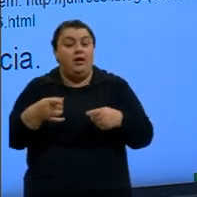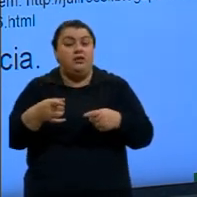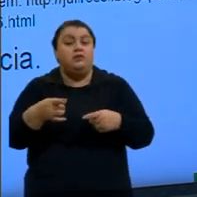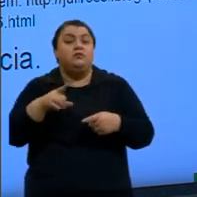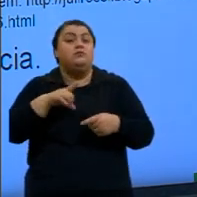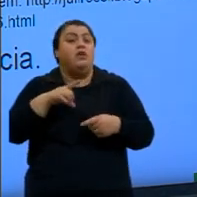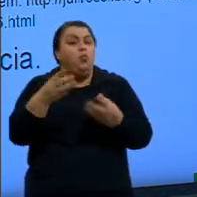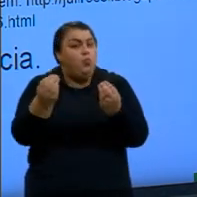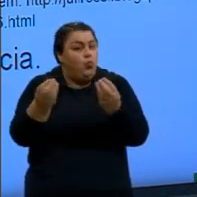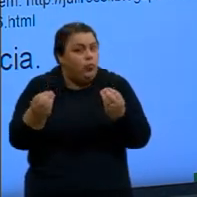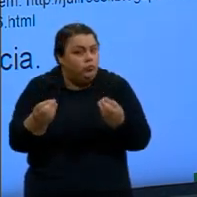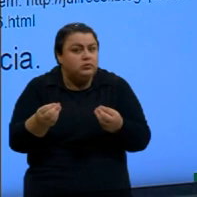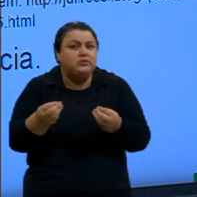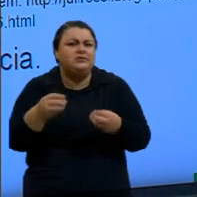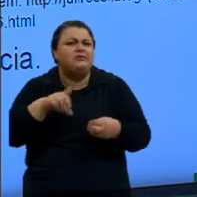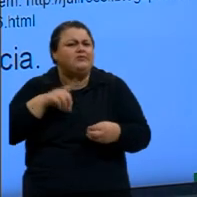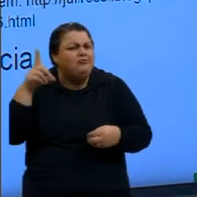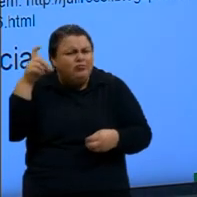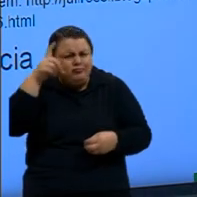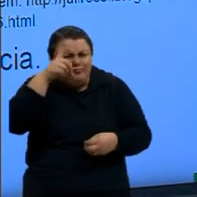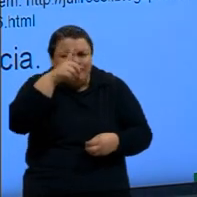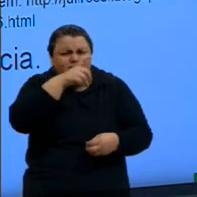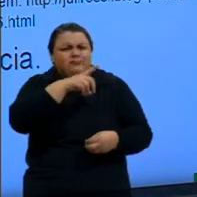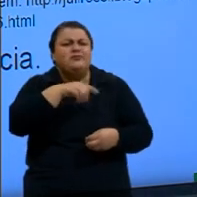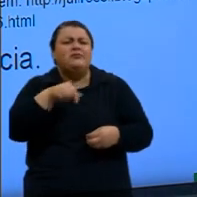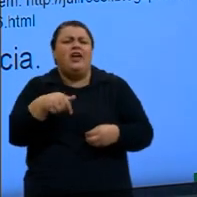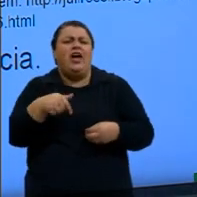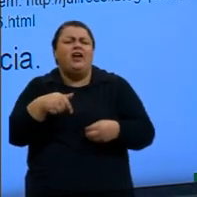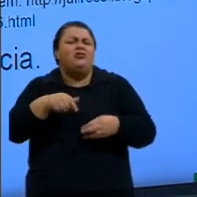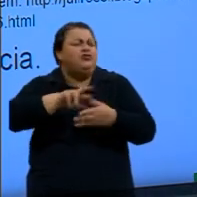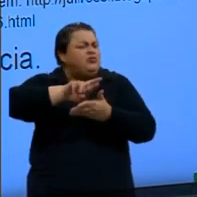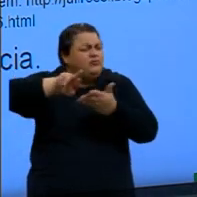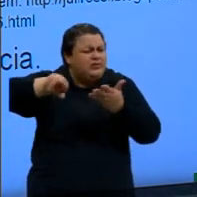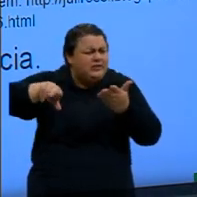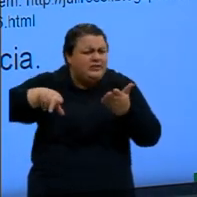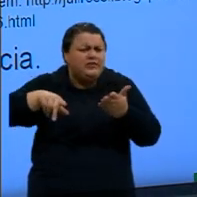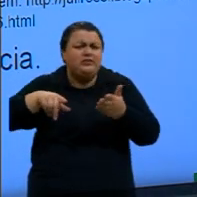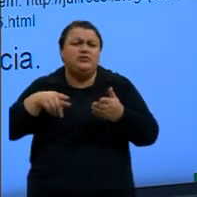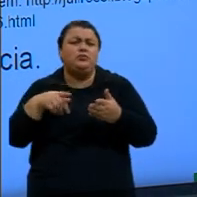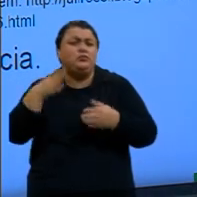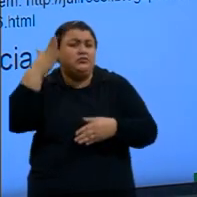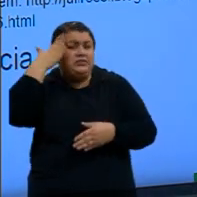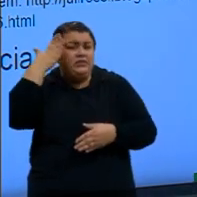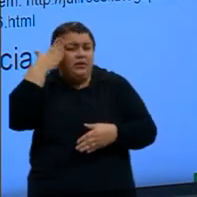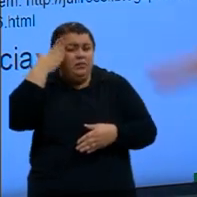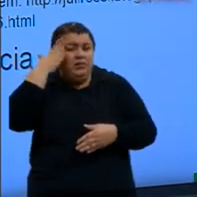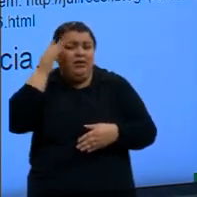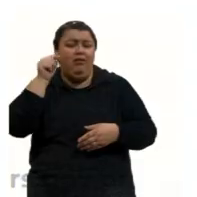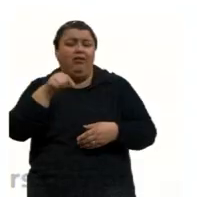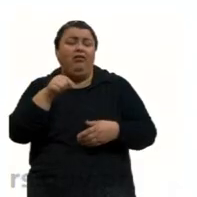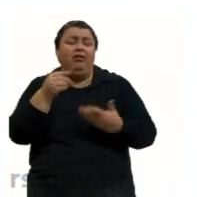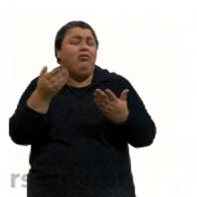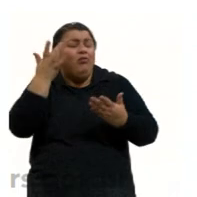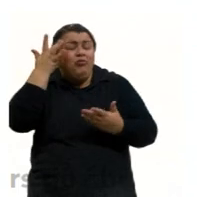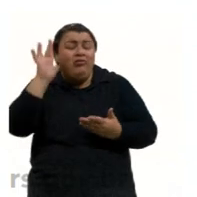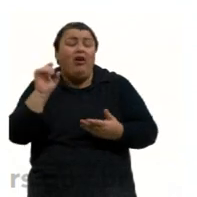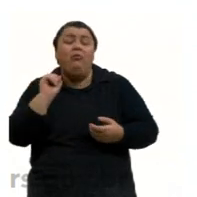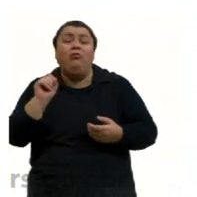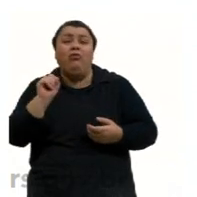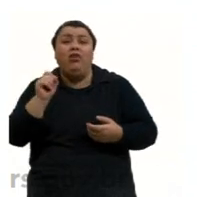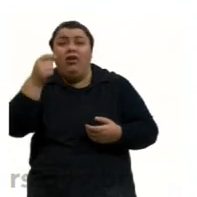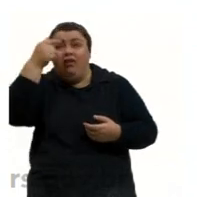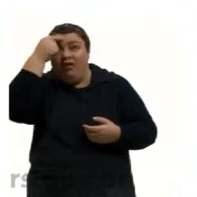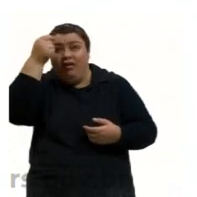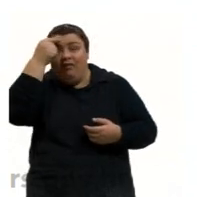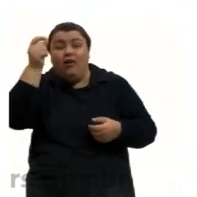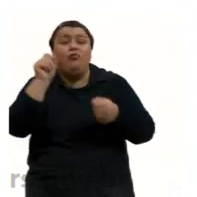cresceram do ensino médio e tem dificuldade por m fatores e saber que curso superior vão cursar então é uma sabedoria de